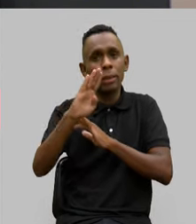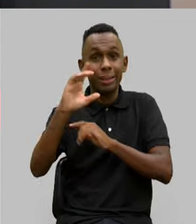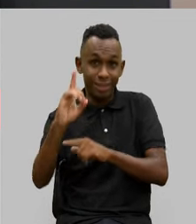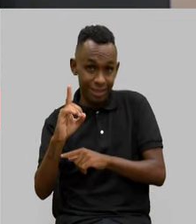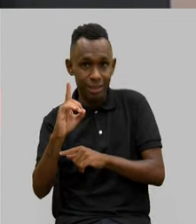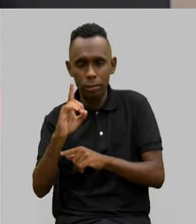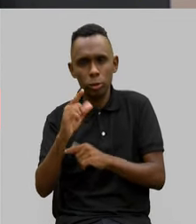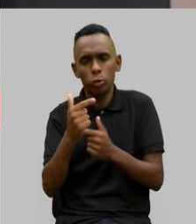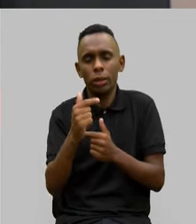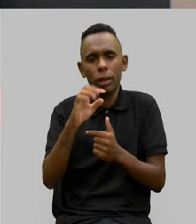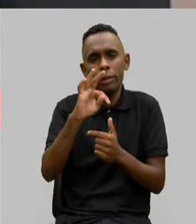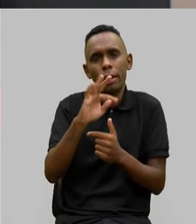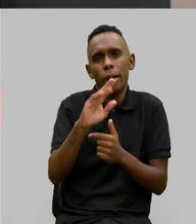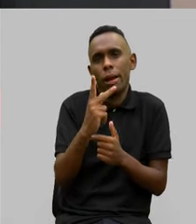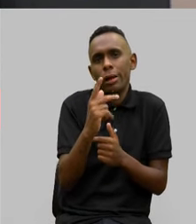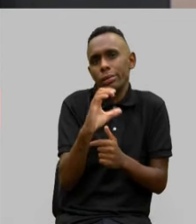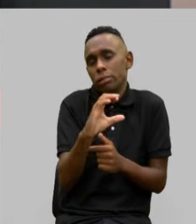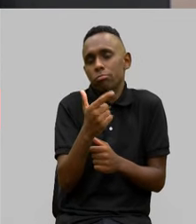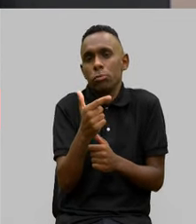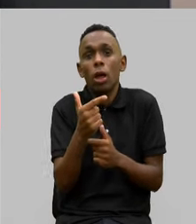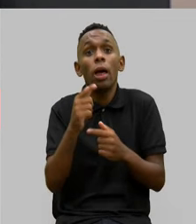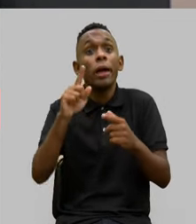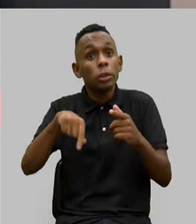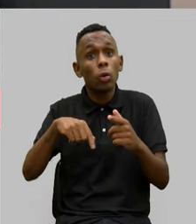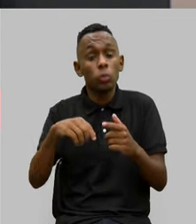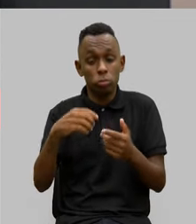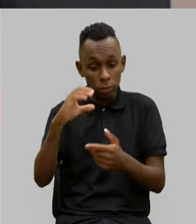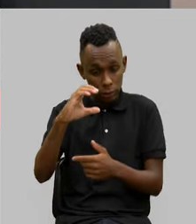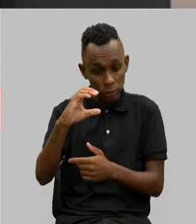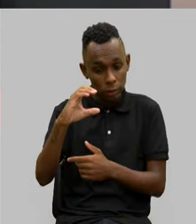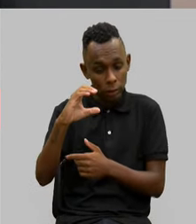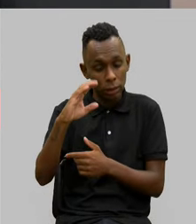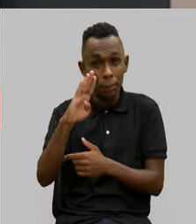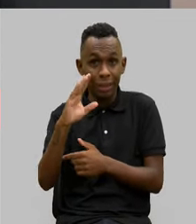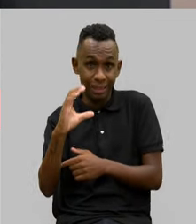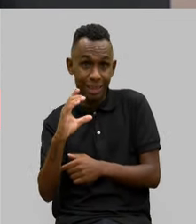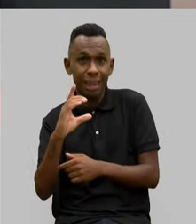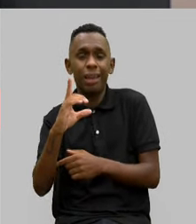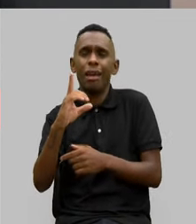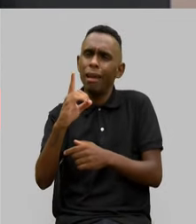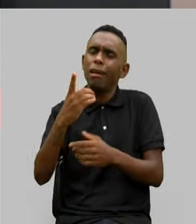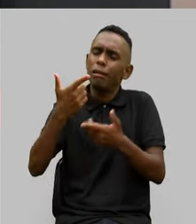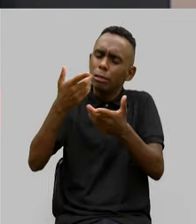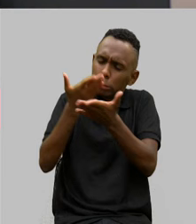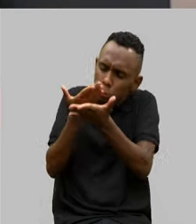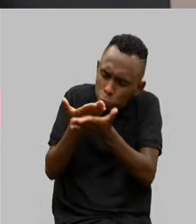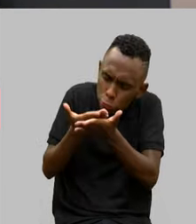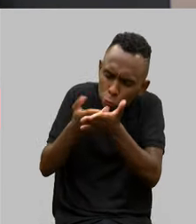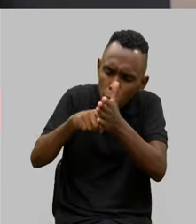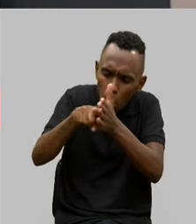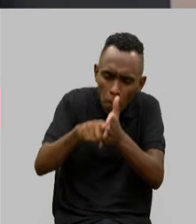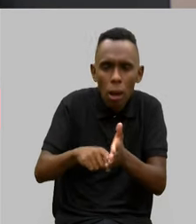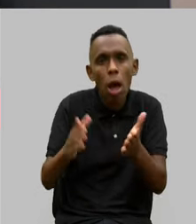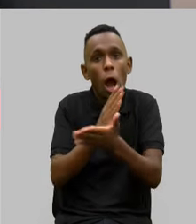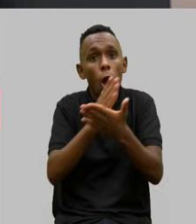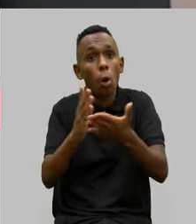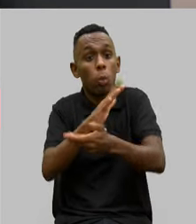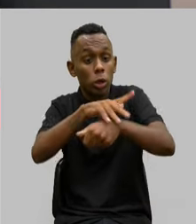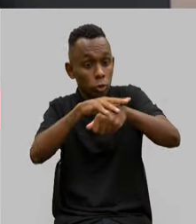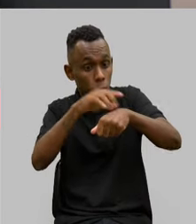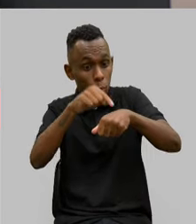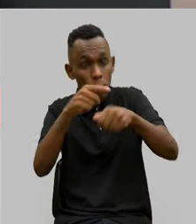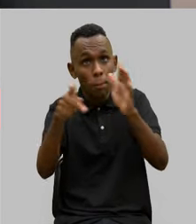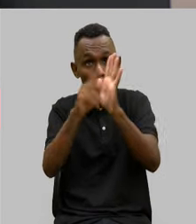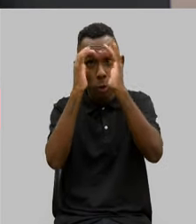thc e o canabis gerol tem sido muito estudado em várias condições inclusive doenças inclusive para doenças